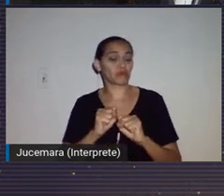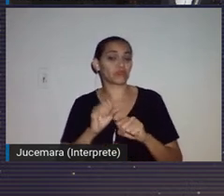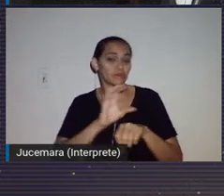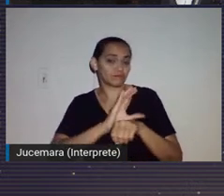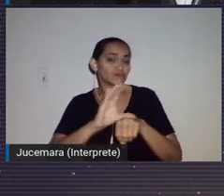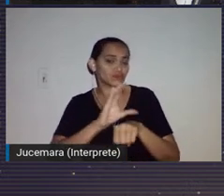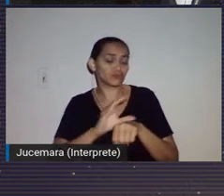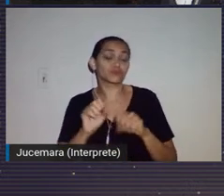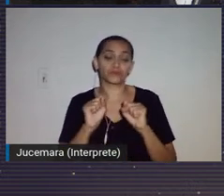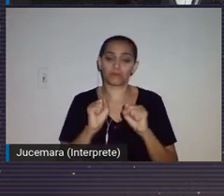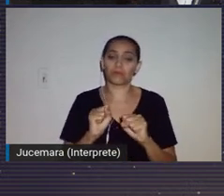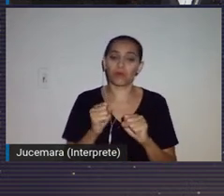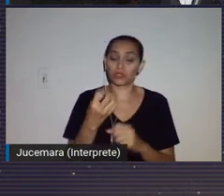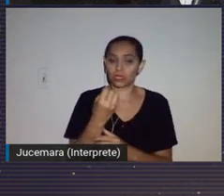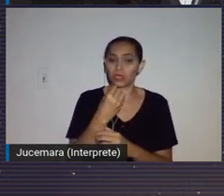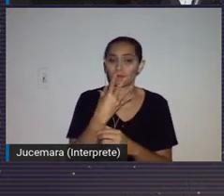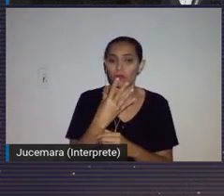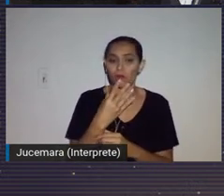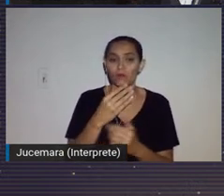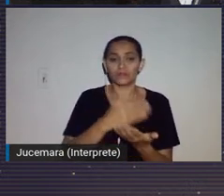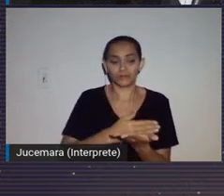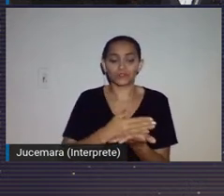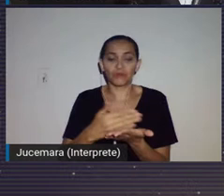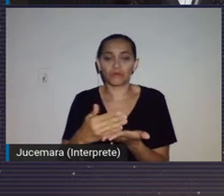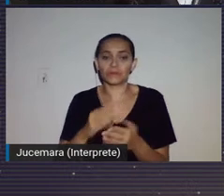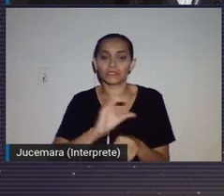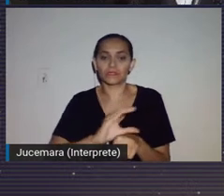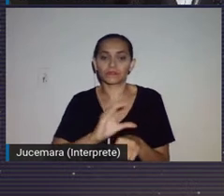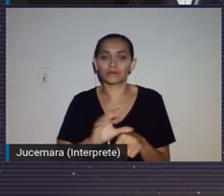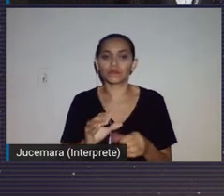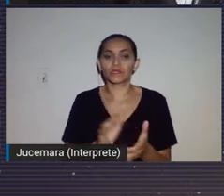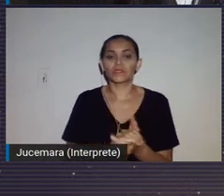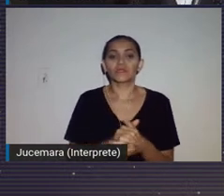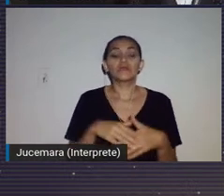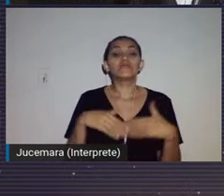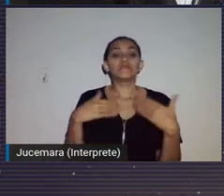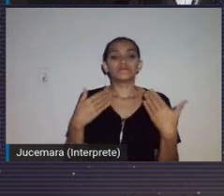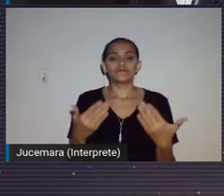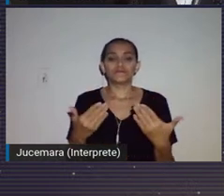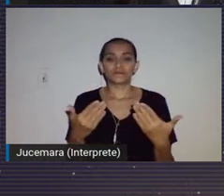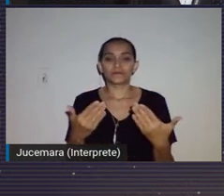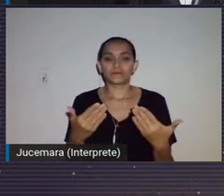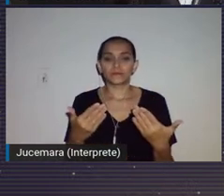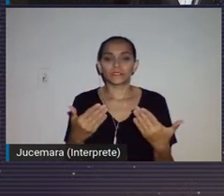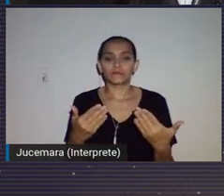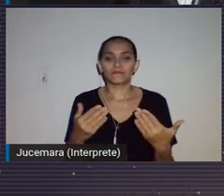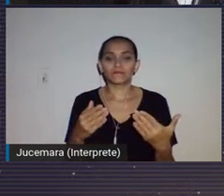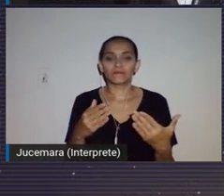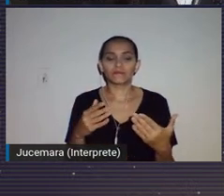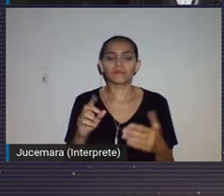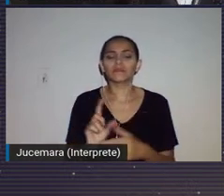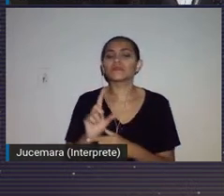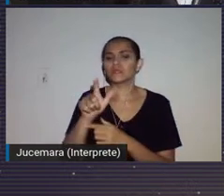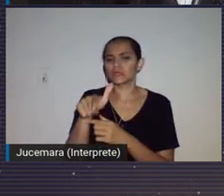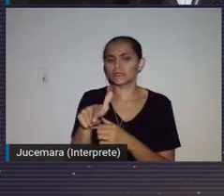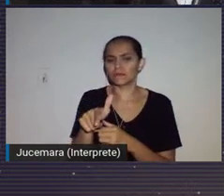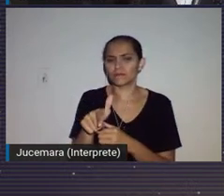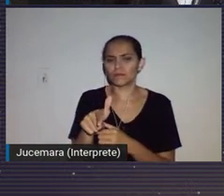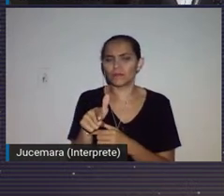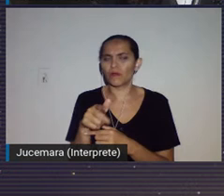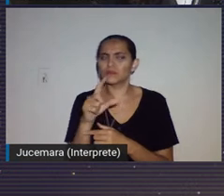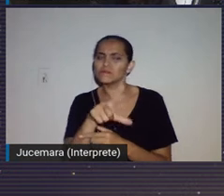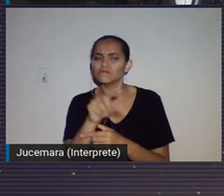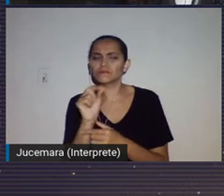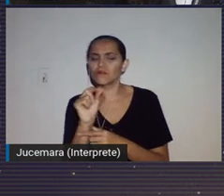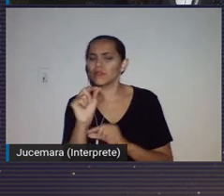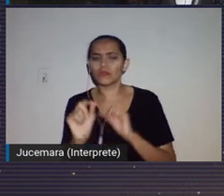a machine learning que existe atualmente. Enfim, eu peguei alguns meses para completar ele. E aí, meio que decidi que